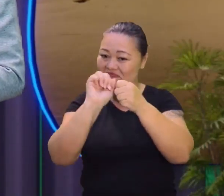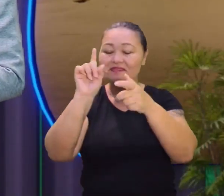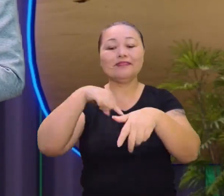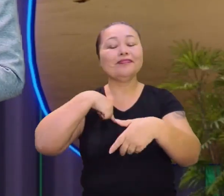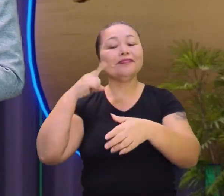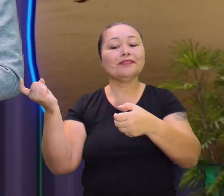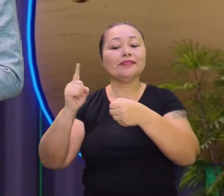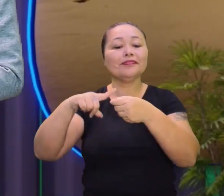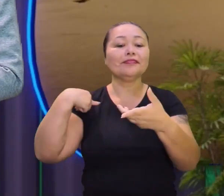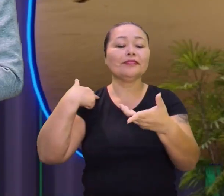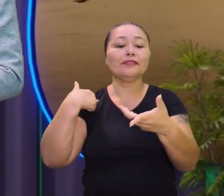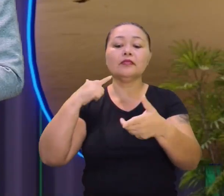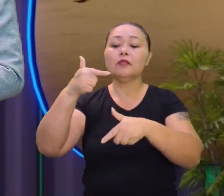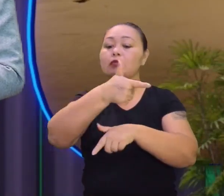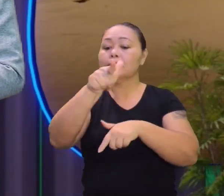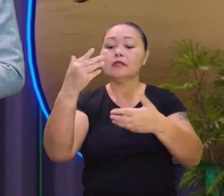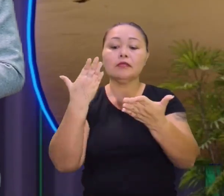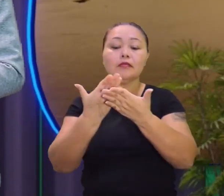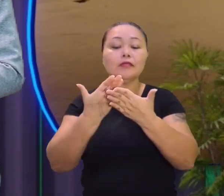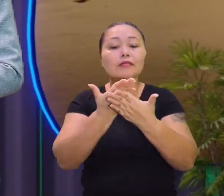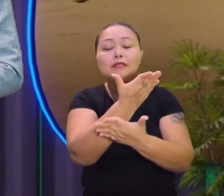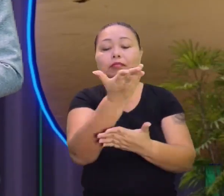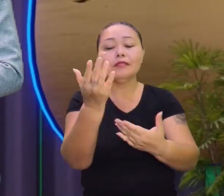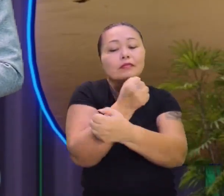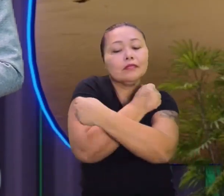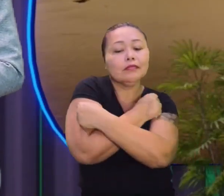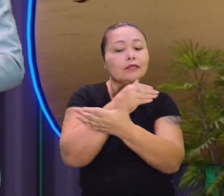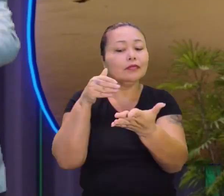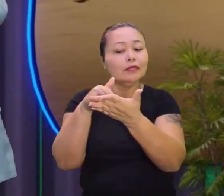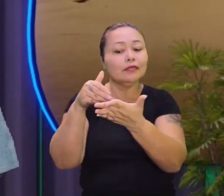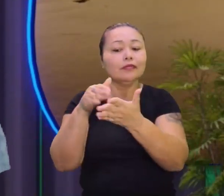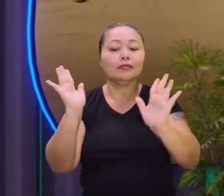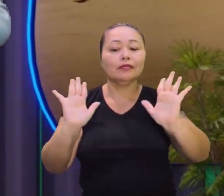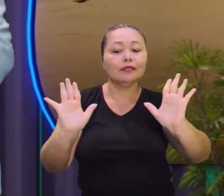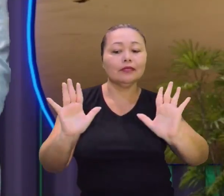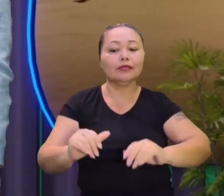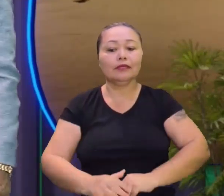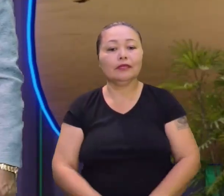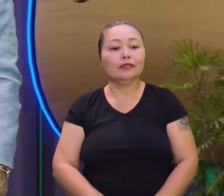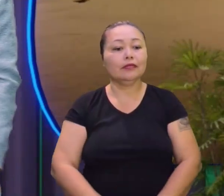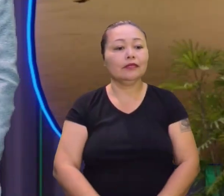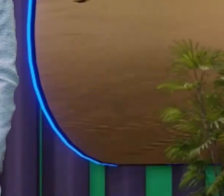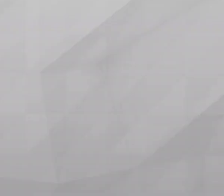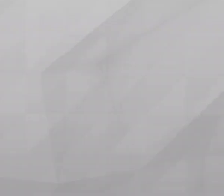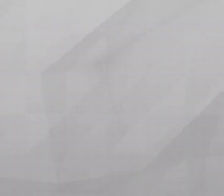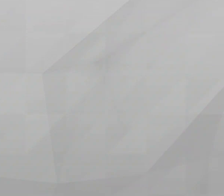Então, a gente volta aí daqui a pouco com uma outra aula com vocês. Um grande abraço, até mais. Valeu, tchau.